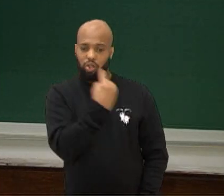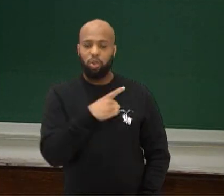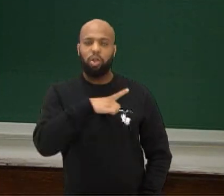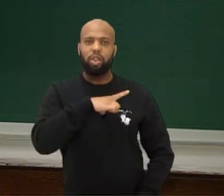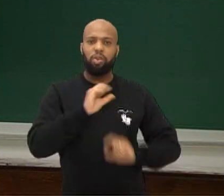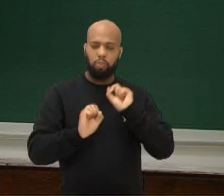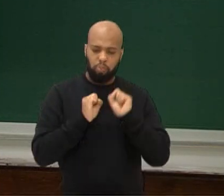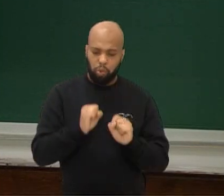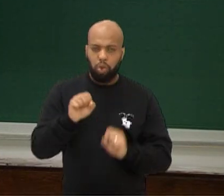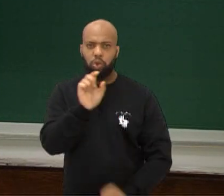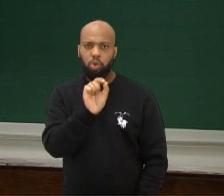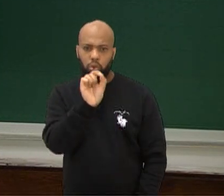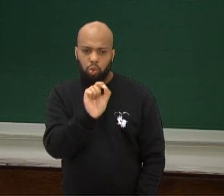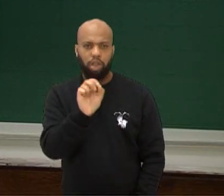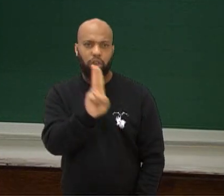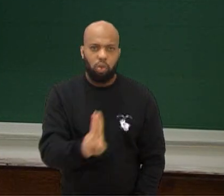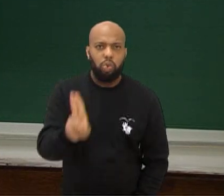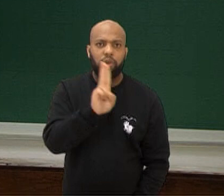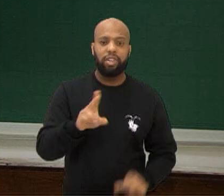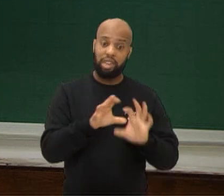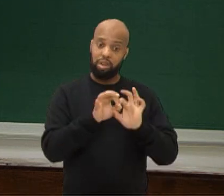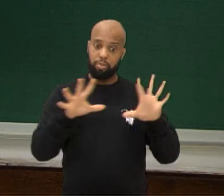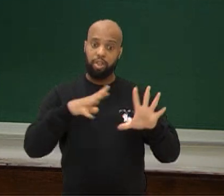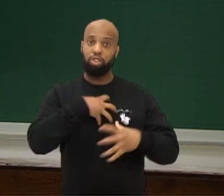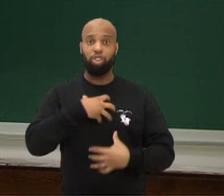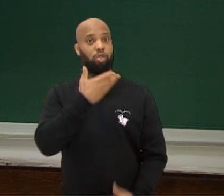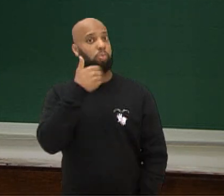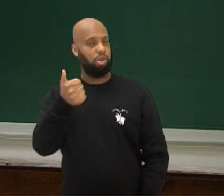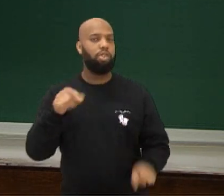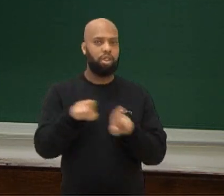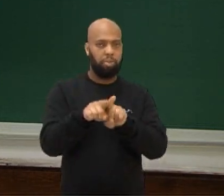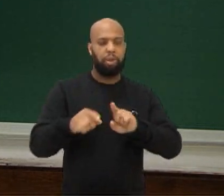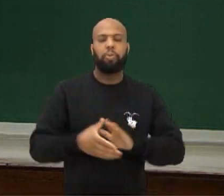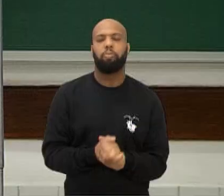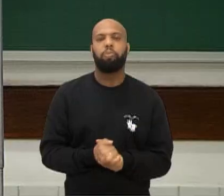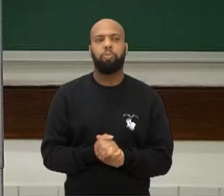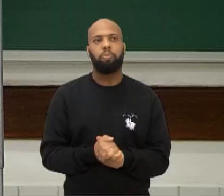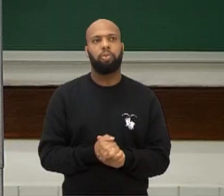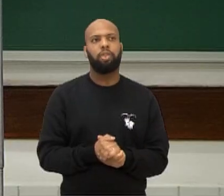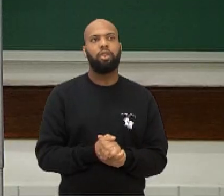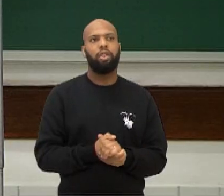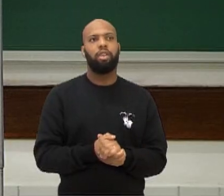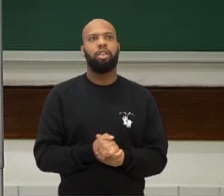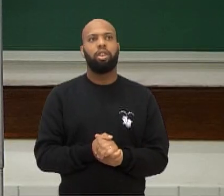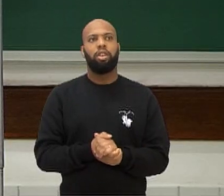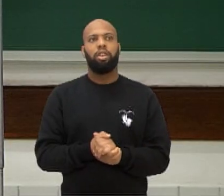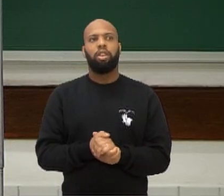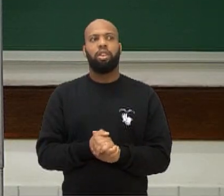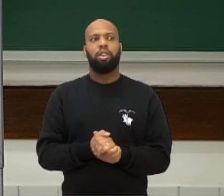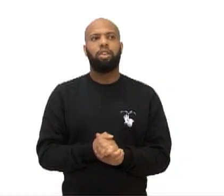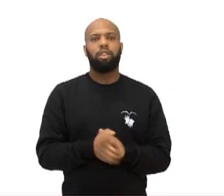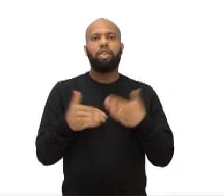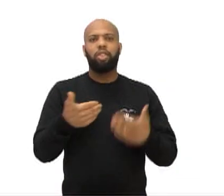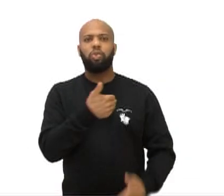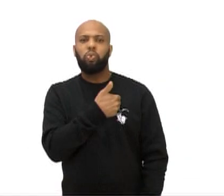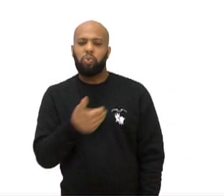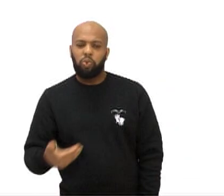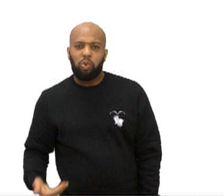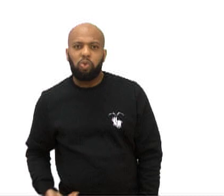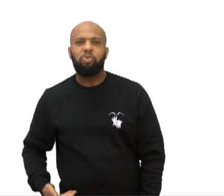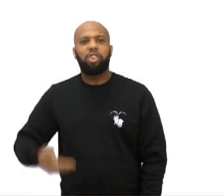poder utilizar a nossa liberdade de uma maneira melhor. Então, o